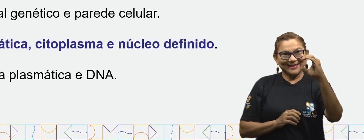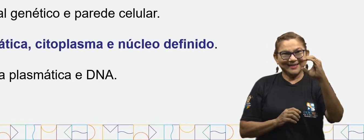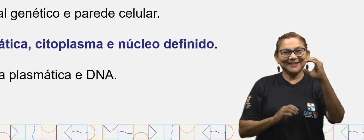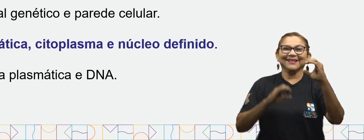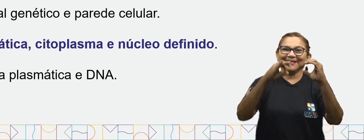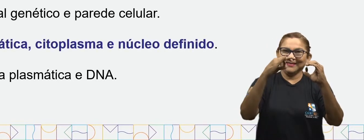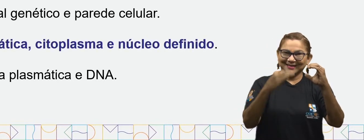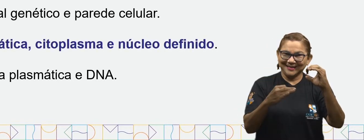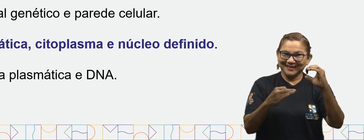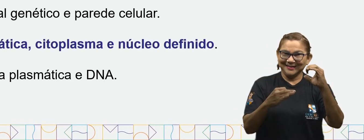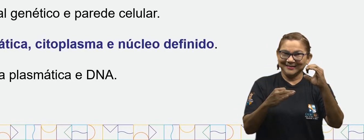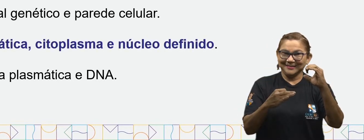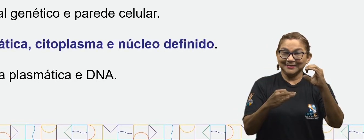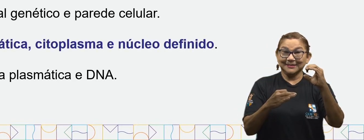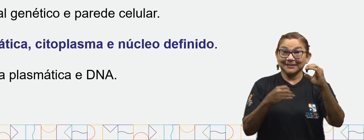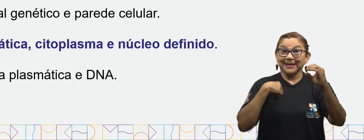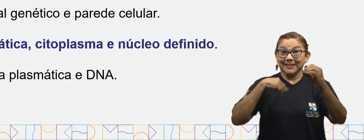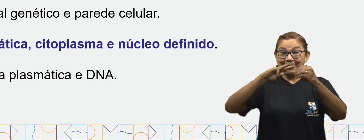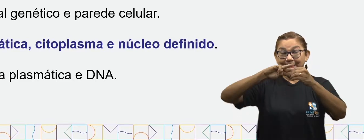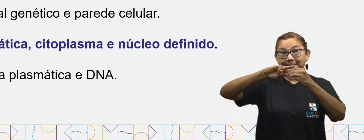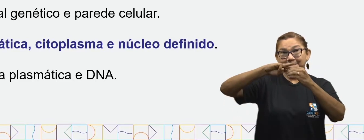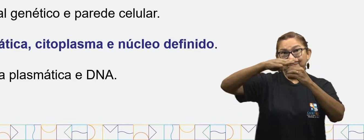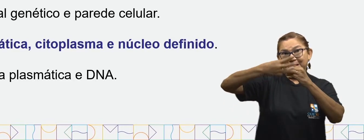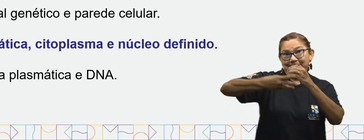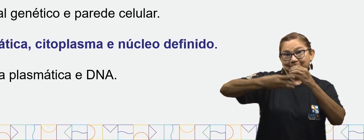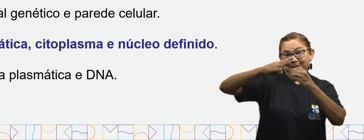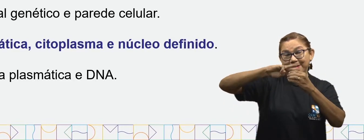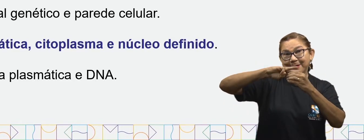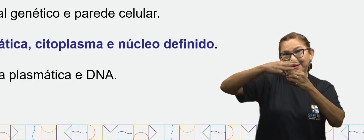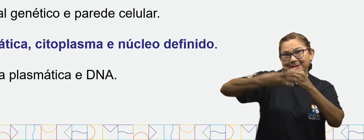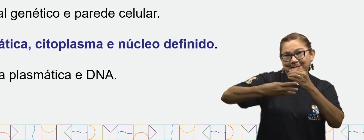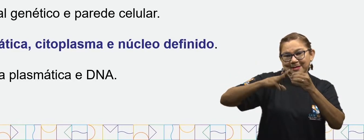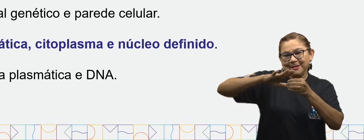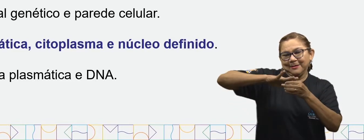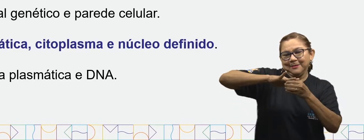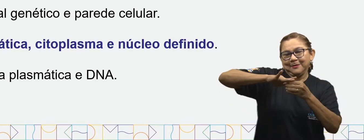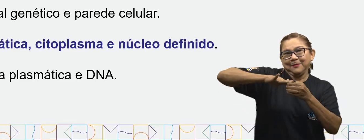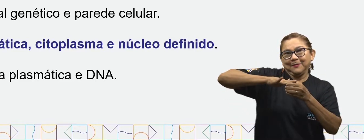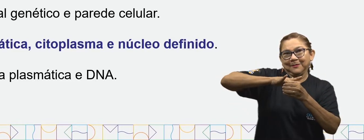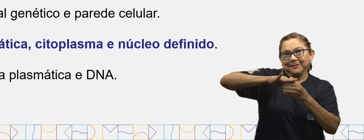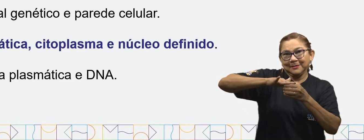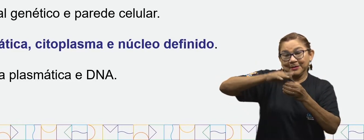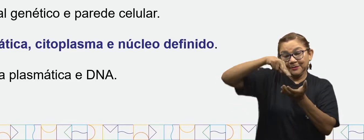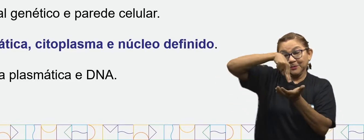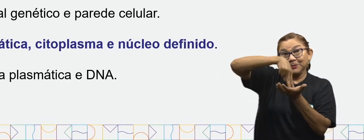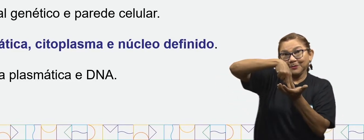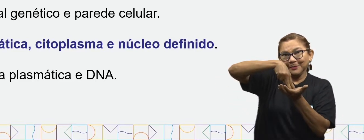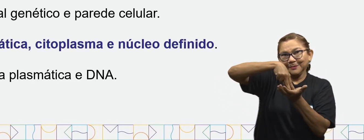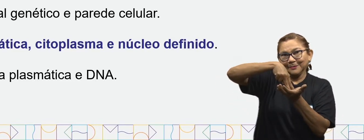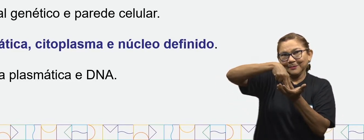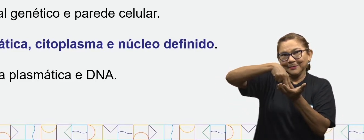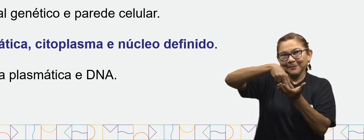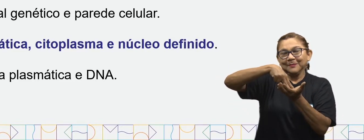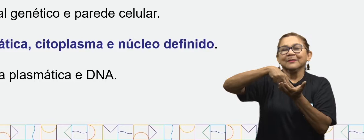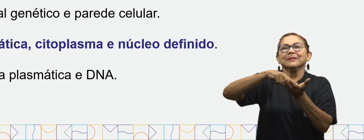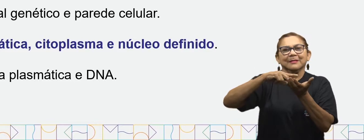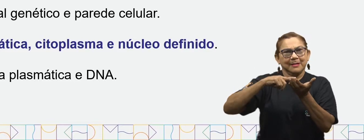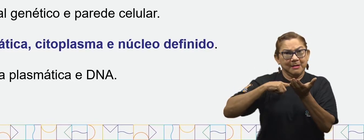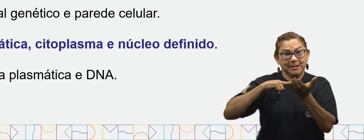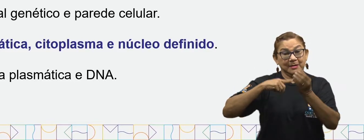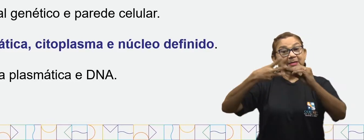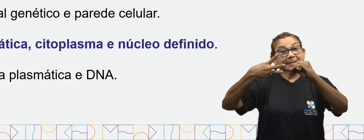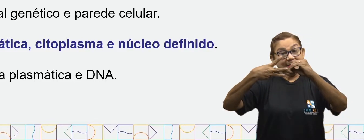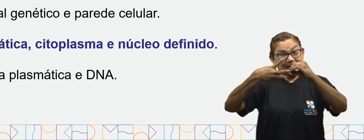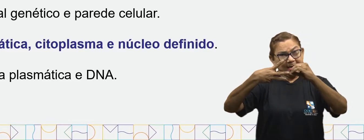C, membrana plasmática, citoplasma e núcleo. Então, a célula eucarionte tem em sua